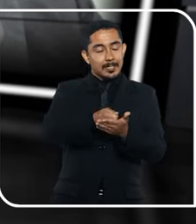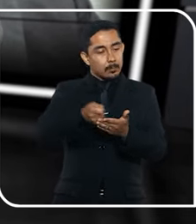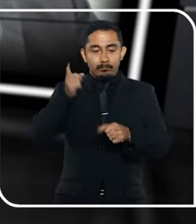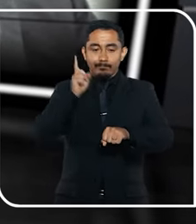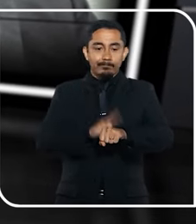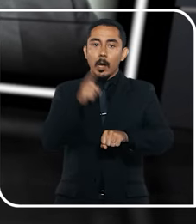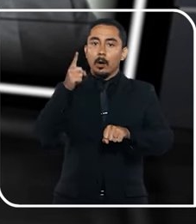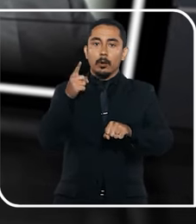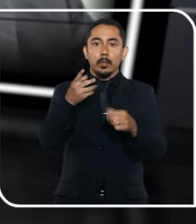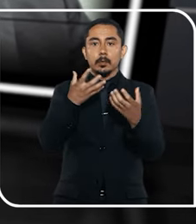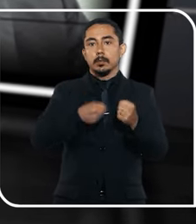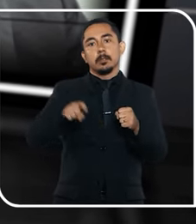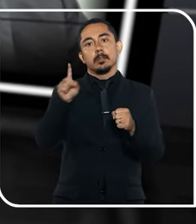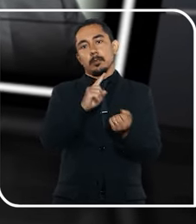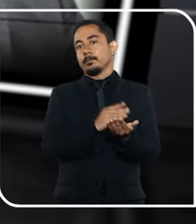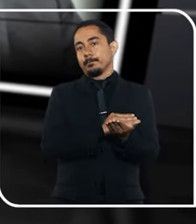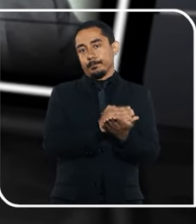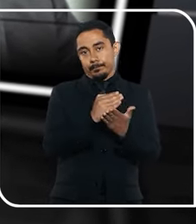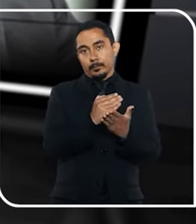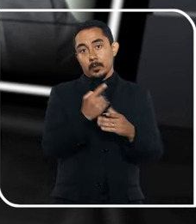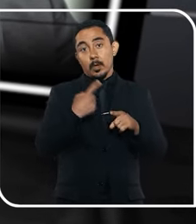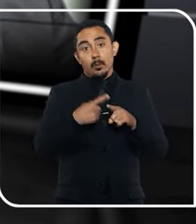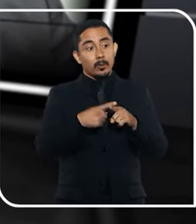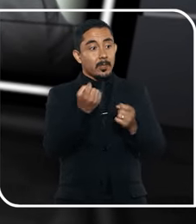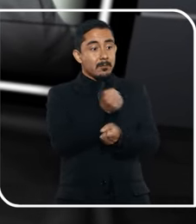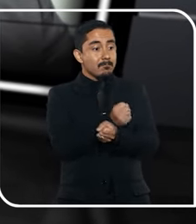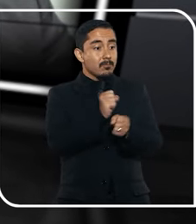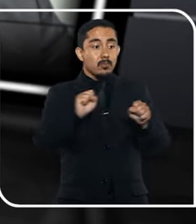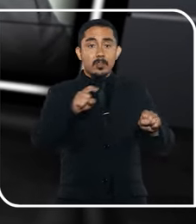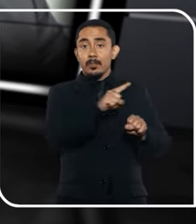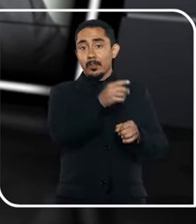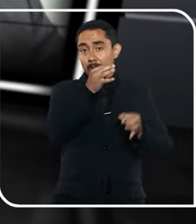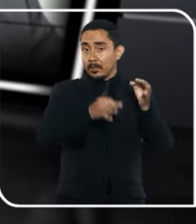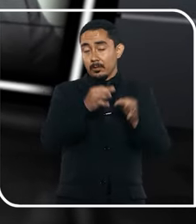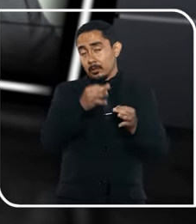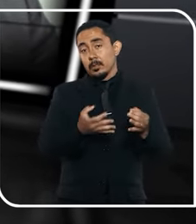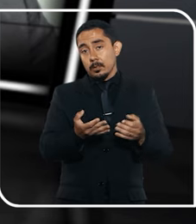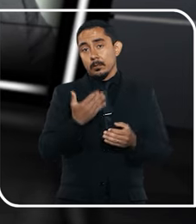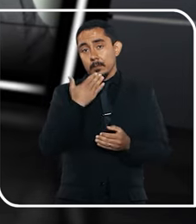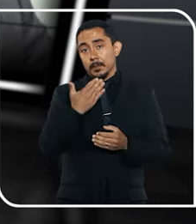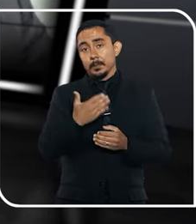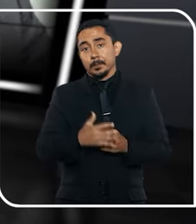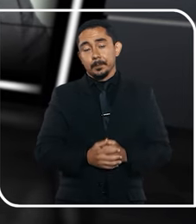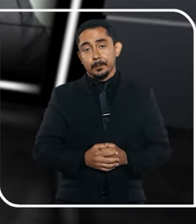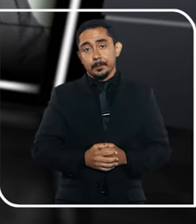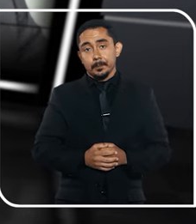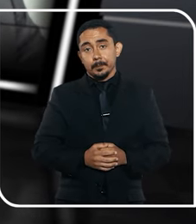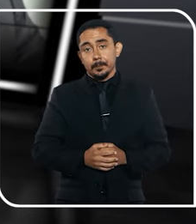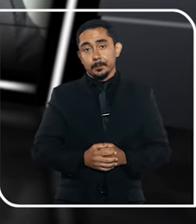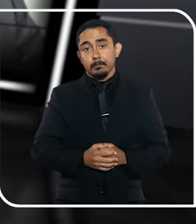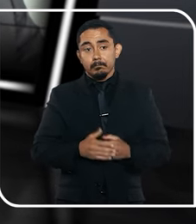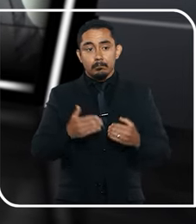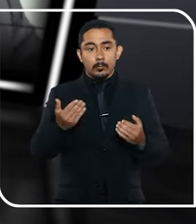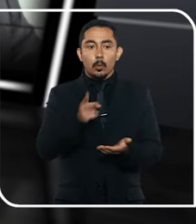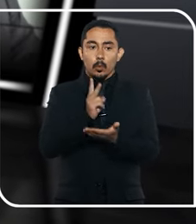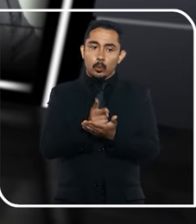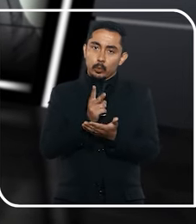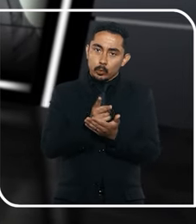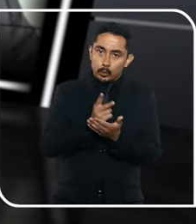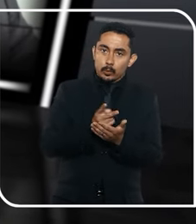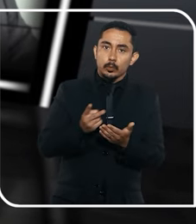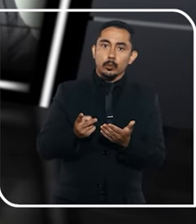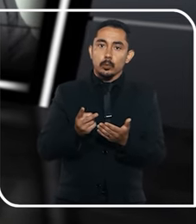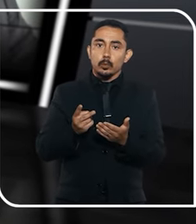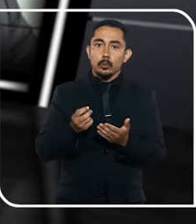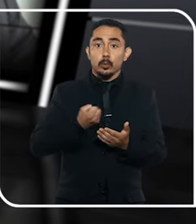de cara foi indeferida inicial por impossibilidade jurídica do pedido. E ainda vigia o